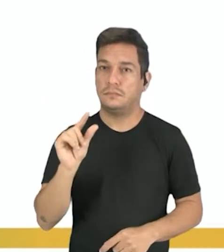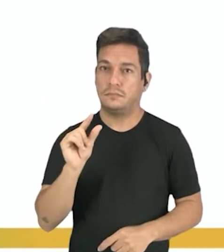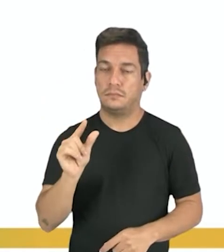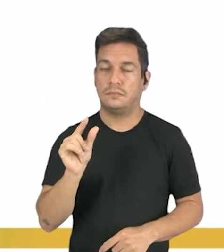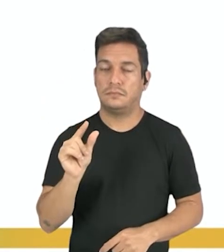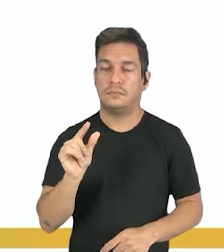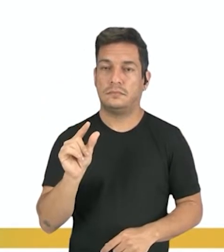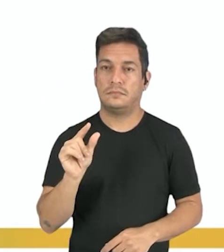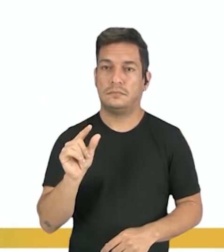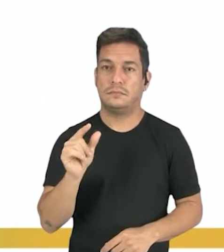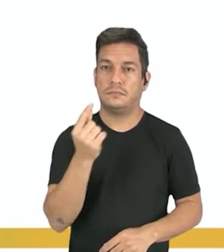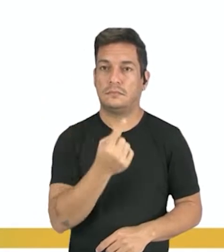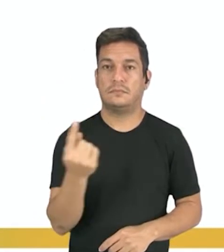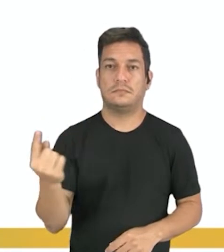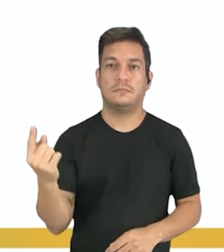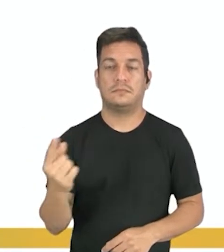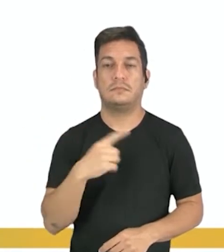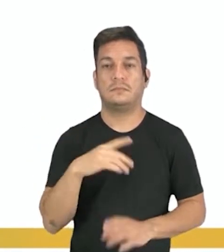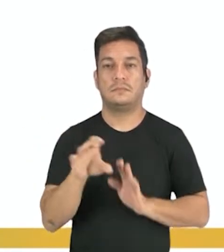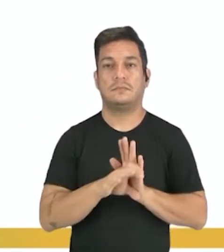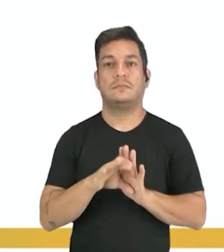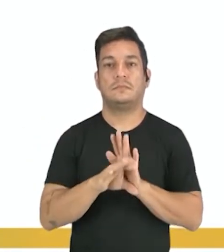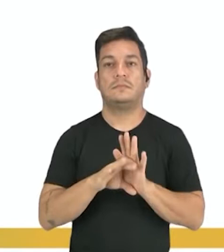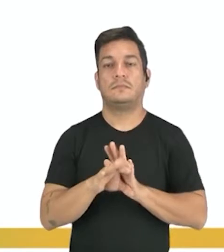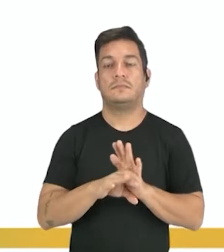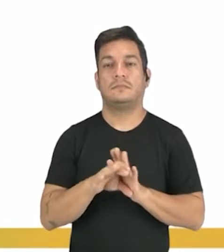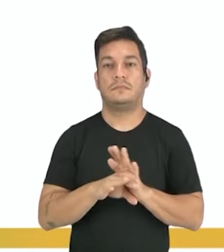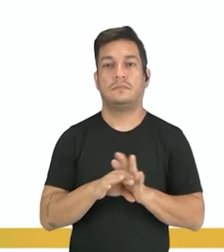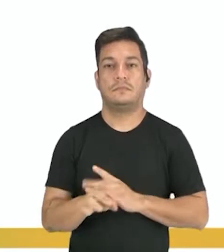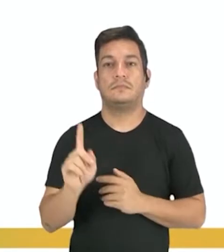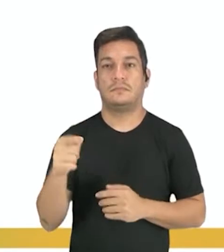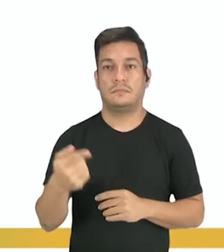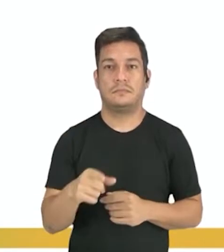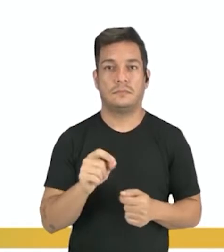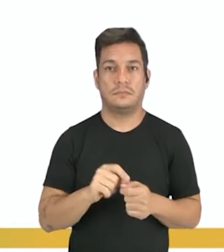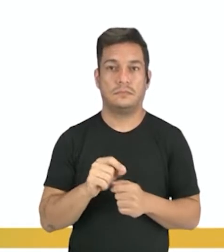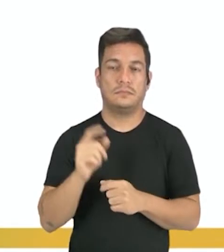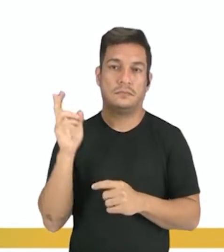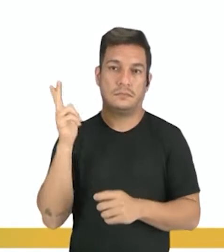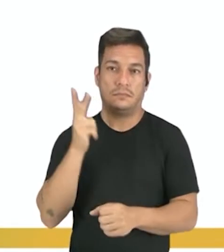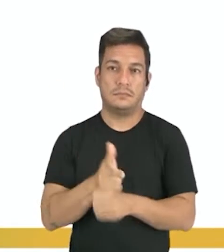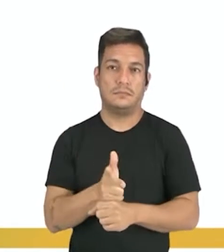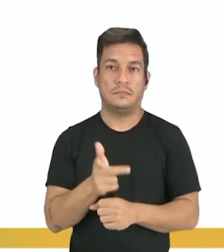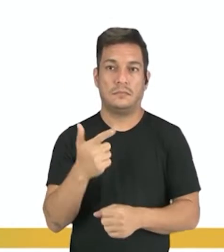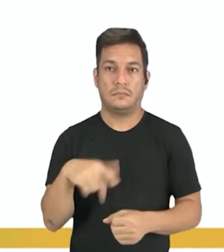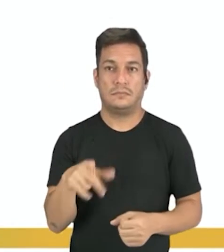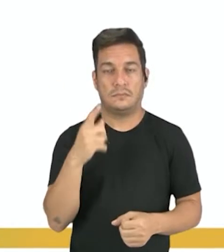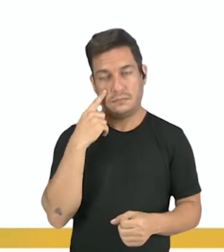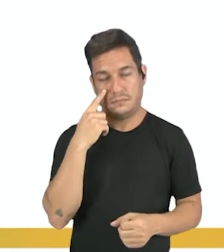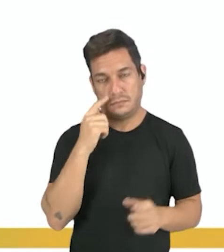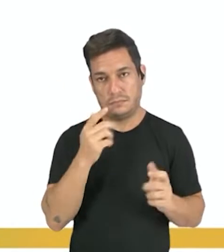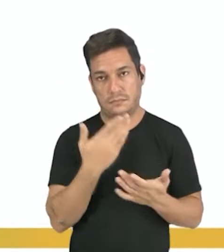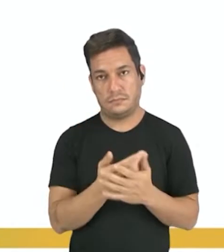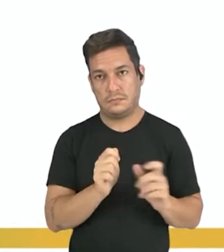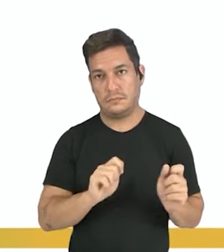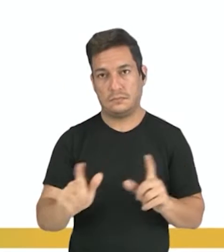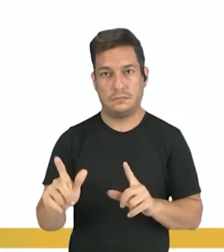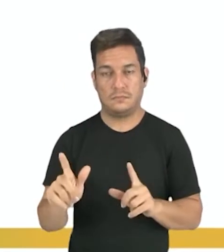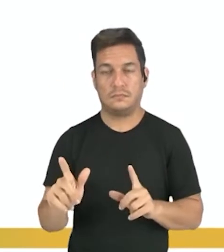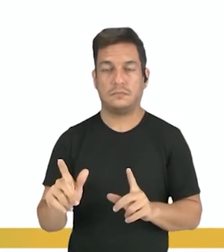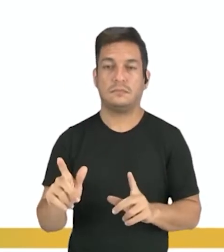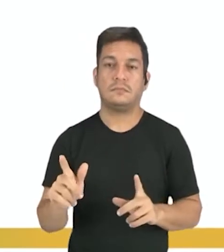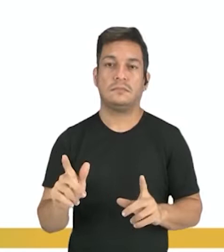pouquinho sobre sobre cada um conceito de cada um e depois vocês retornem ao vídeo ao slide